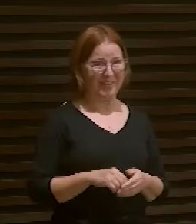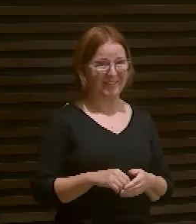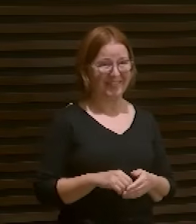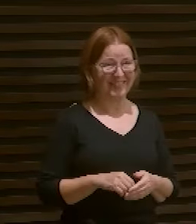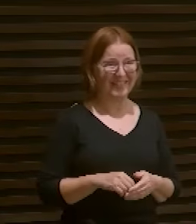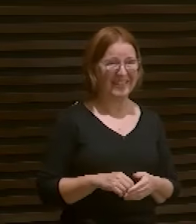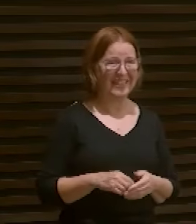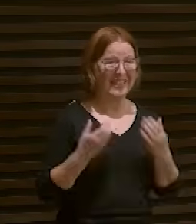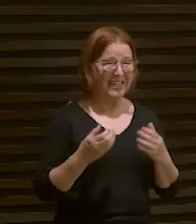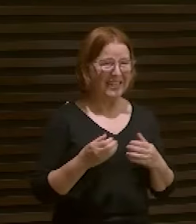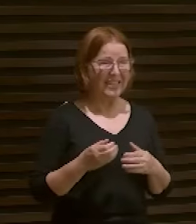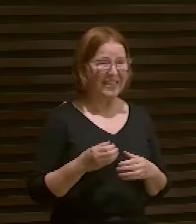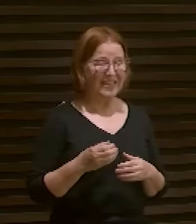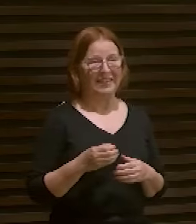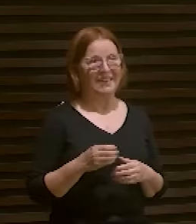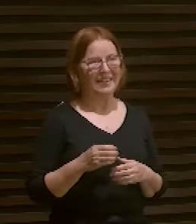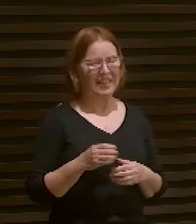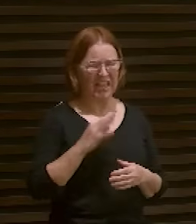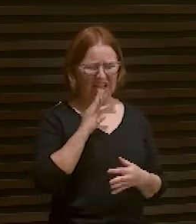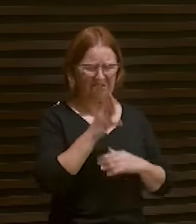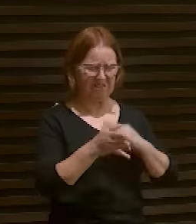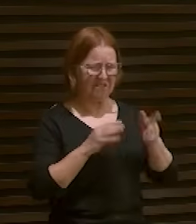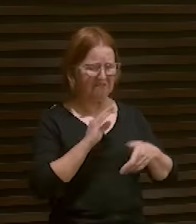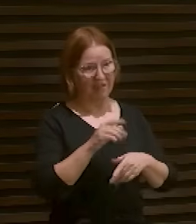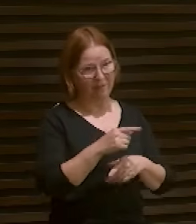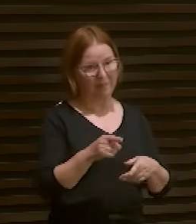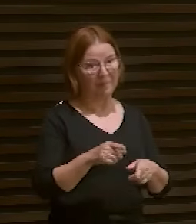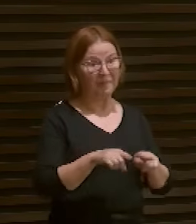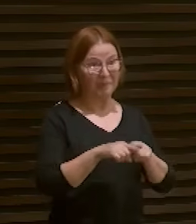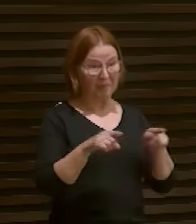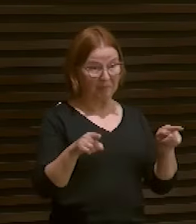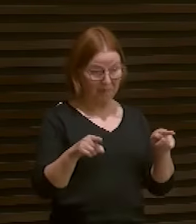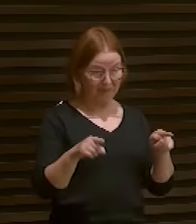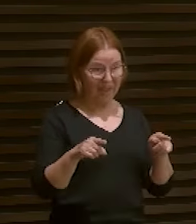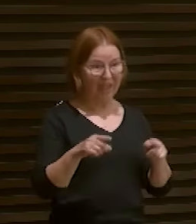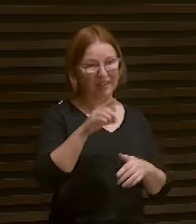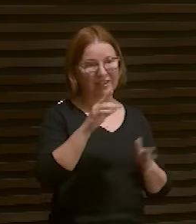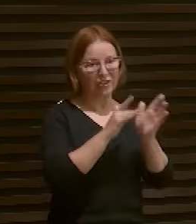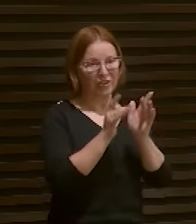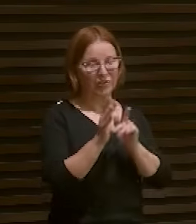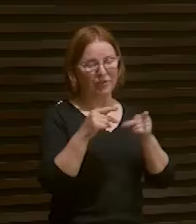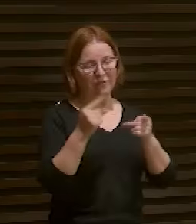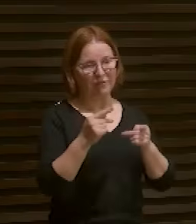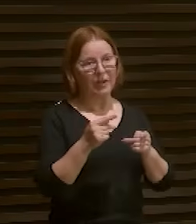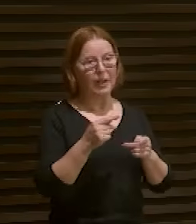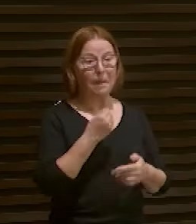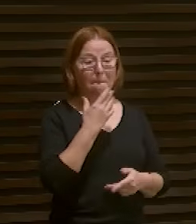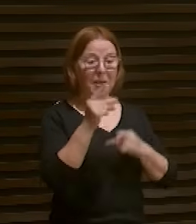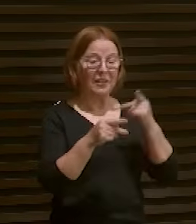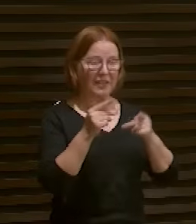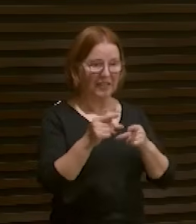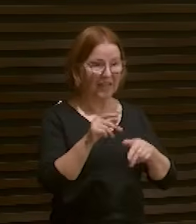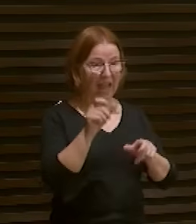vida dos outros e fica... Mas ele diz aqui, bendizei os que vos maldizem, orai pelo que vos caluniam, ao que te bate